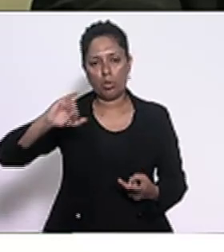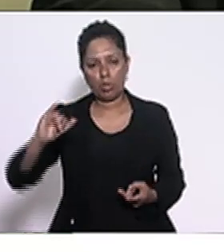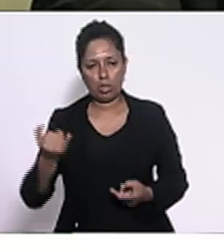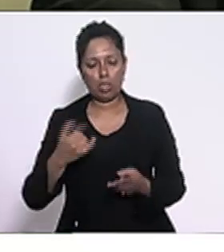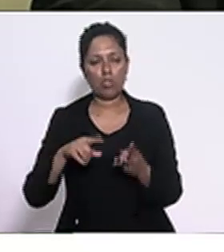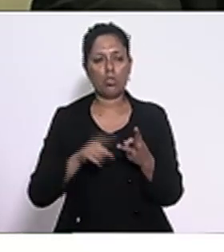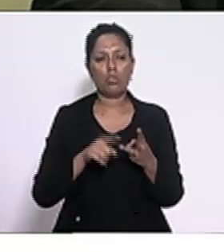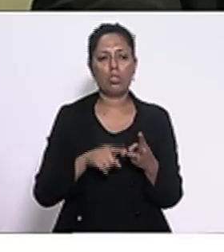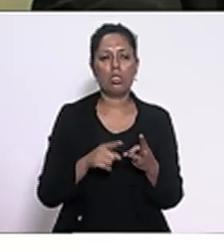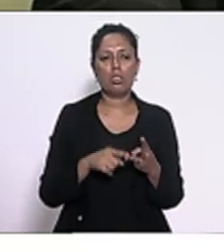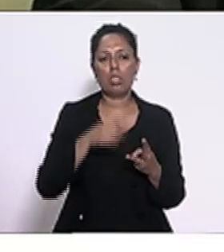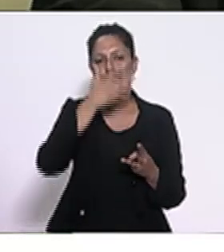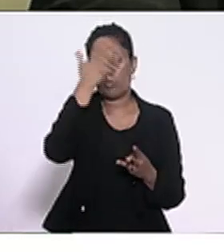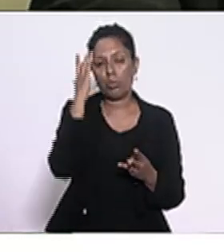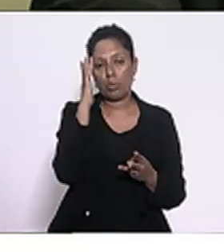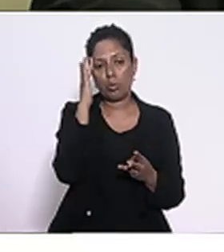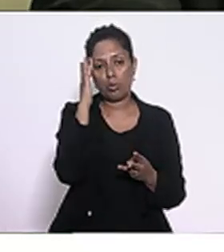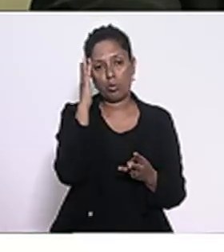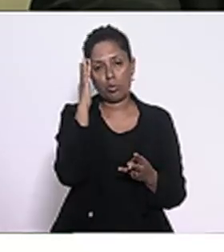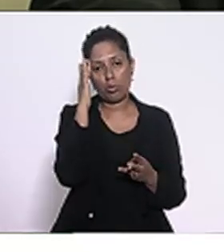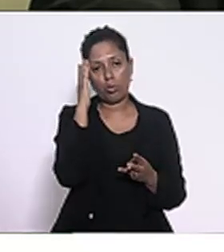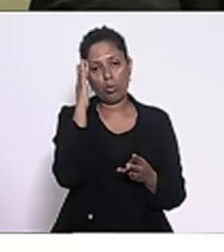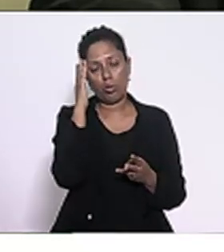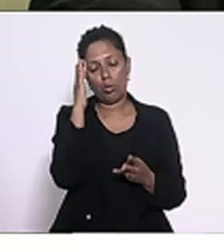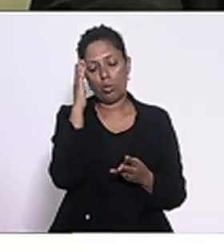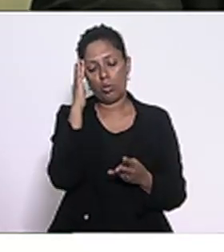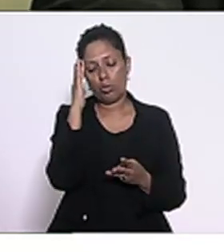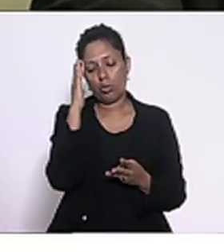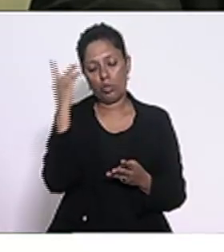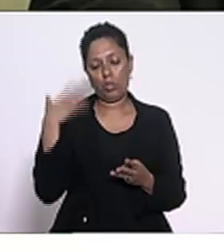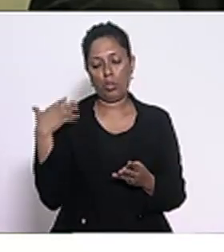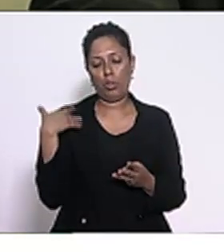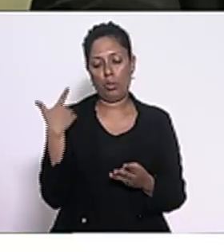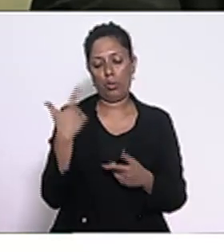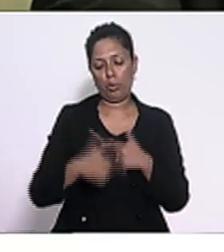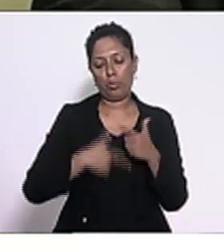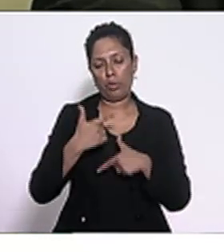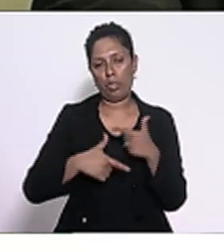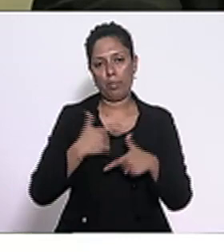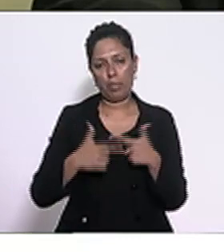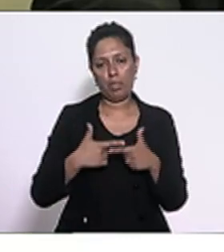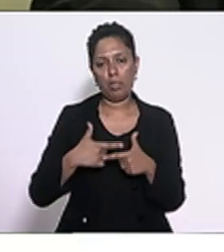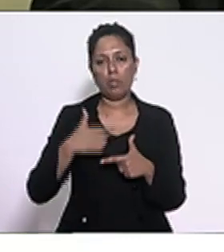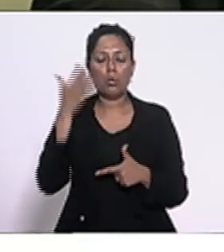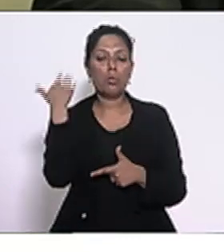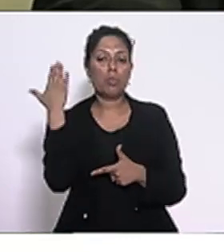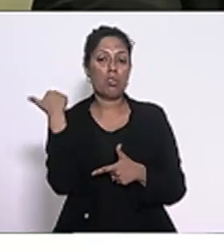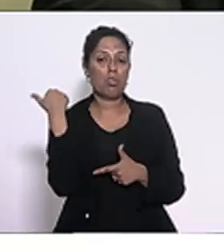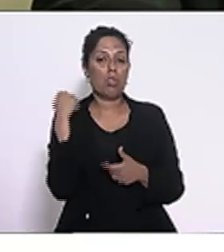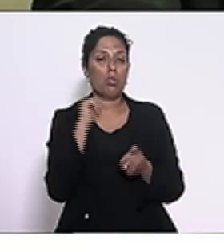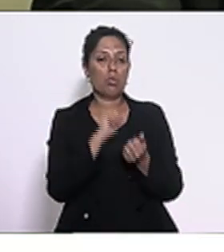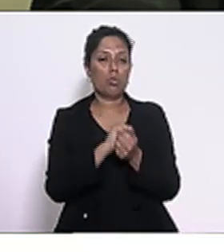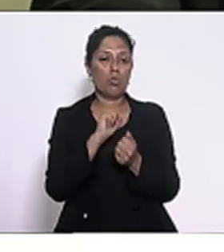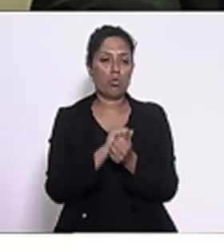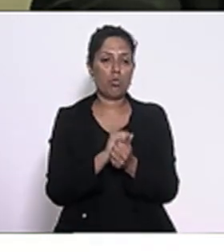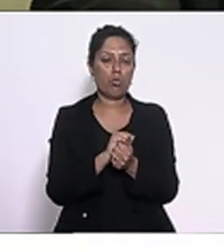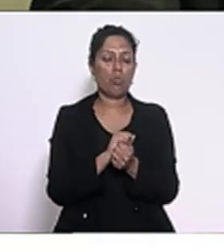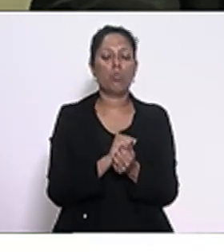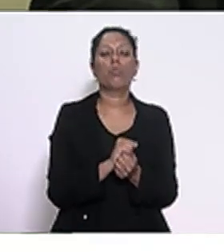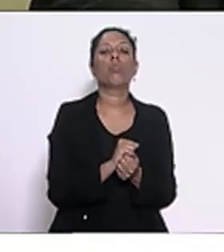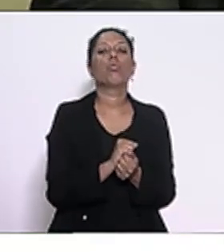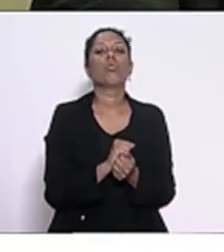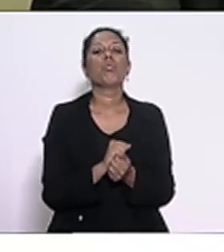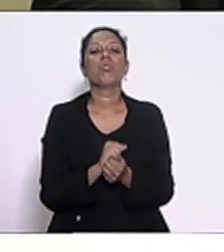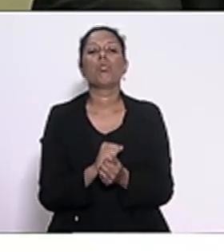associação, com o qual convivi do tempo de dirigente sindical e depois